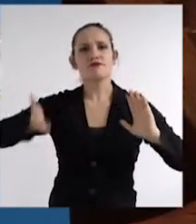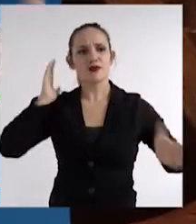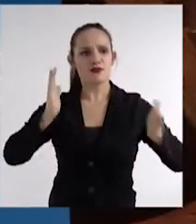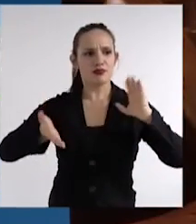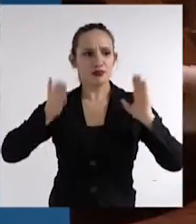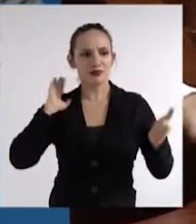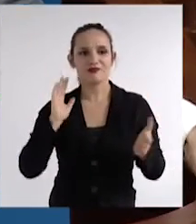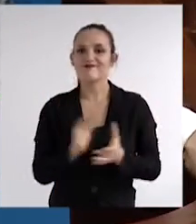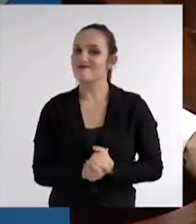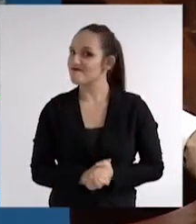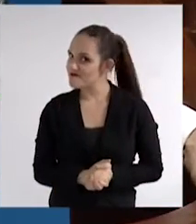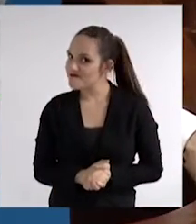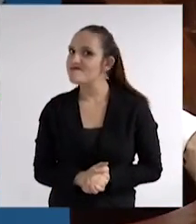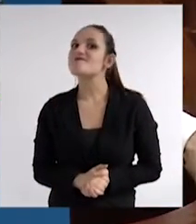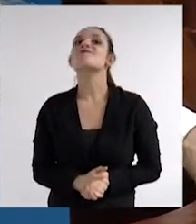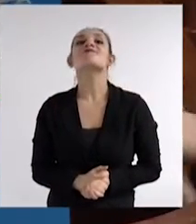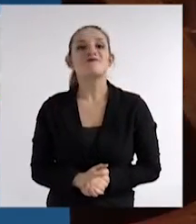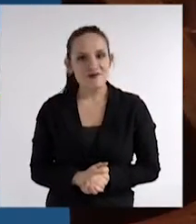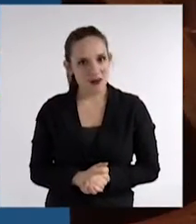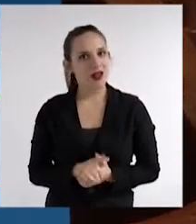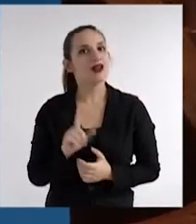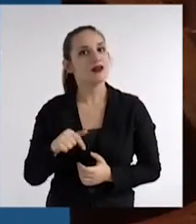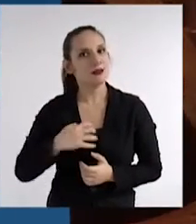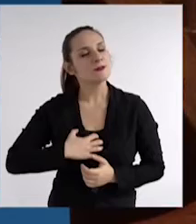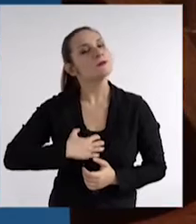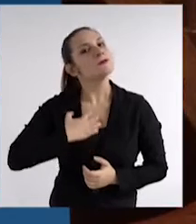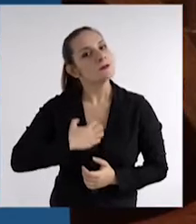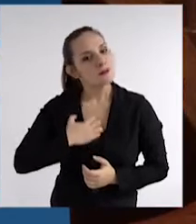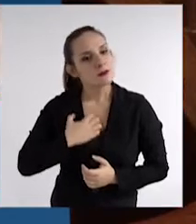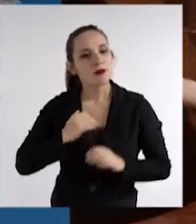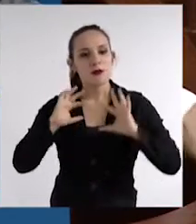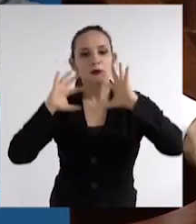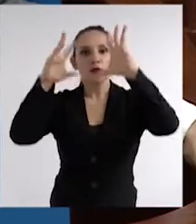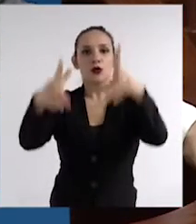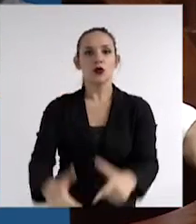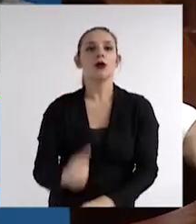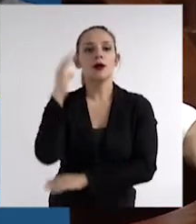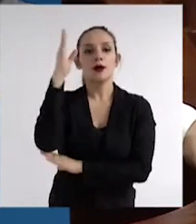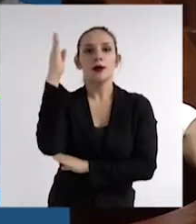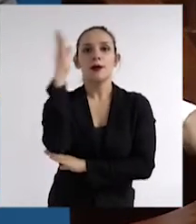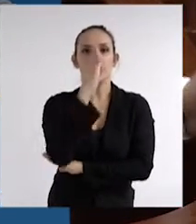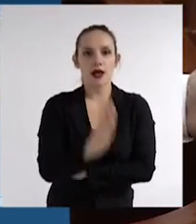traz à tona uma grande insatisfação nacional.